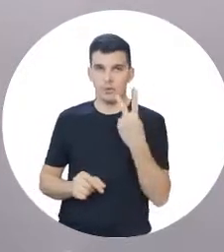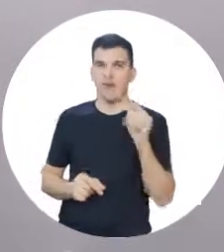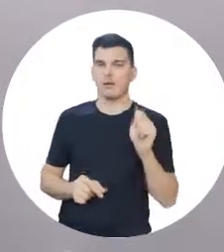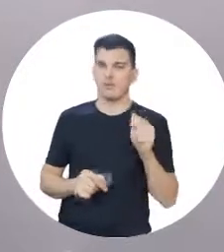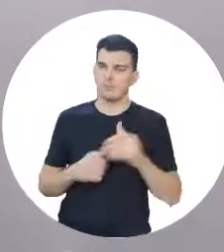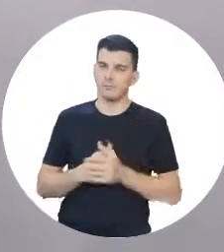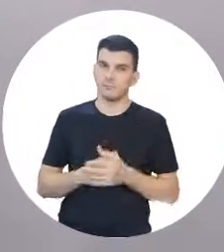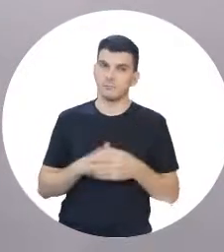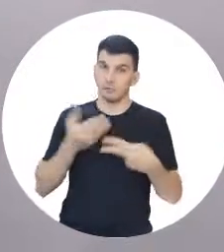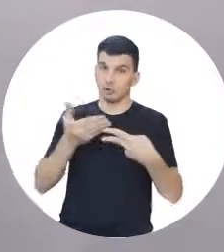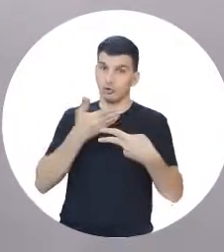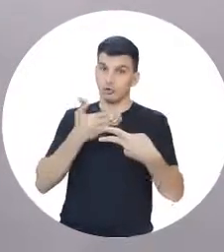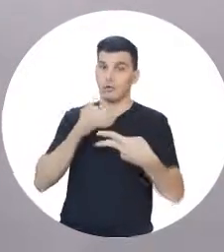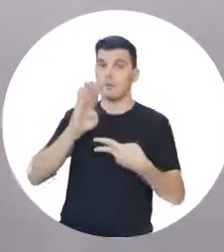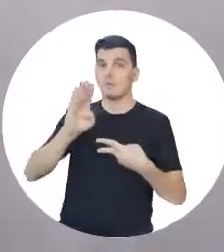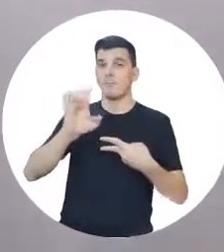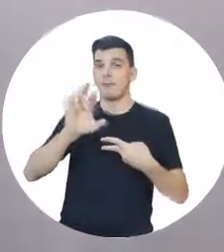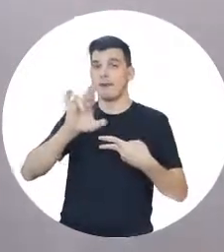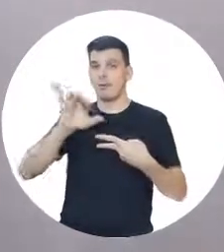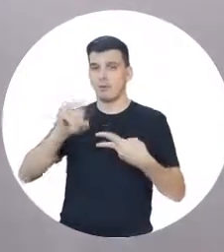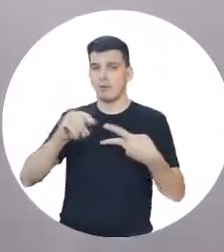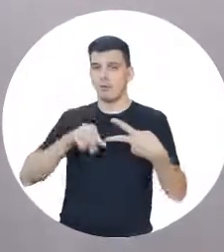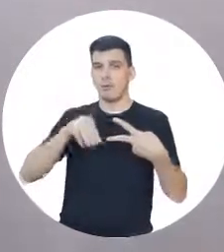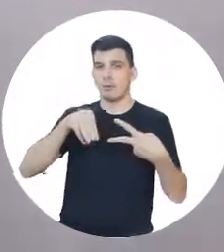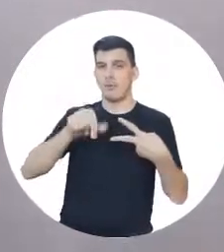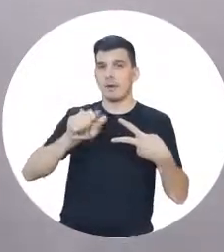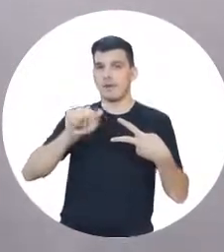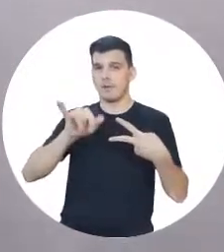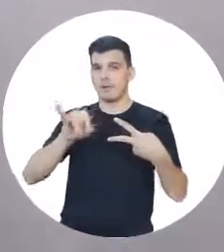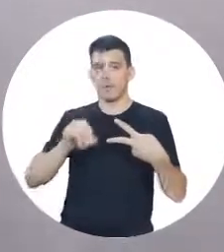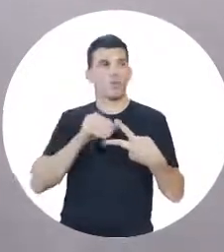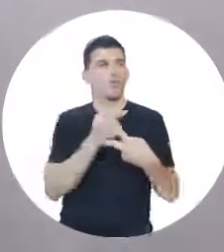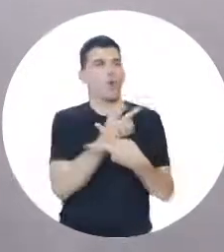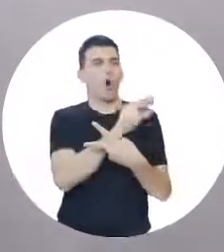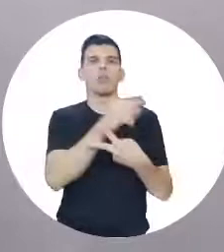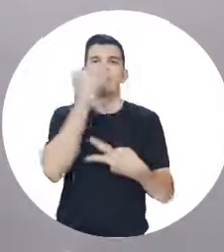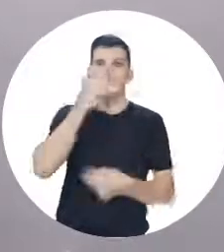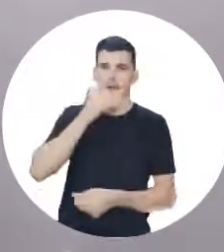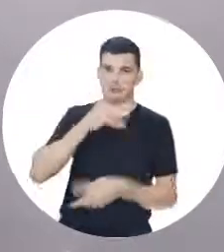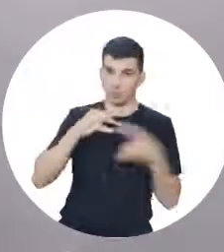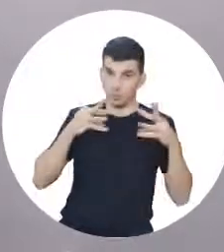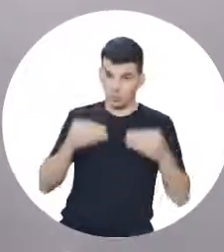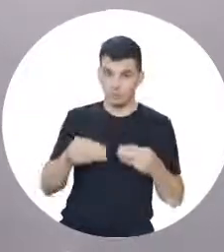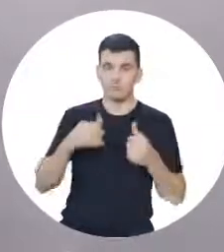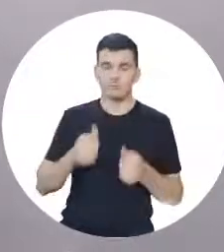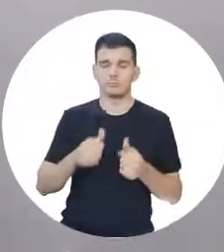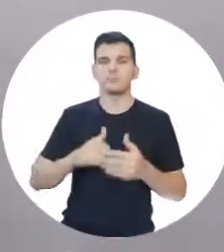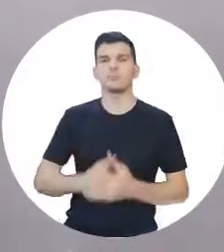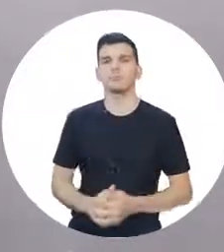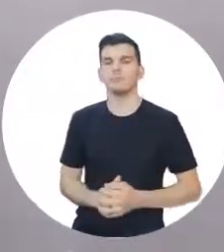2A. Menos berílio e magnésio. Quem é base fraca? Todas as demais.